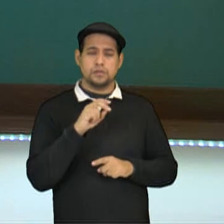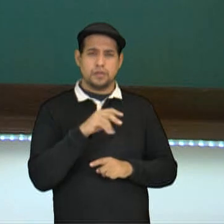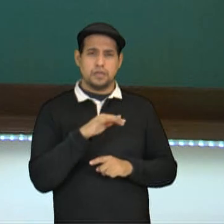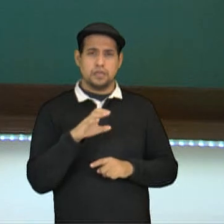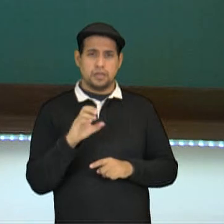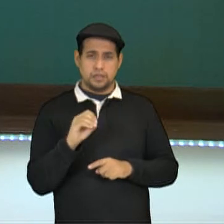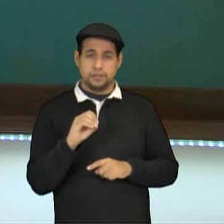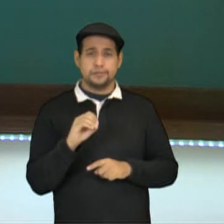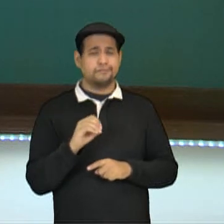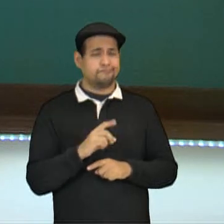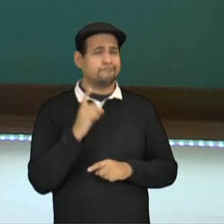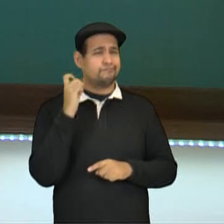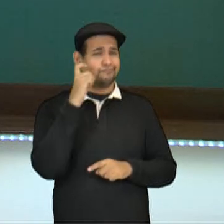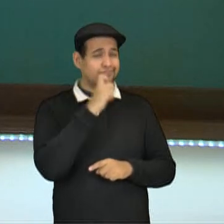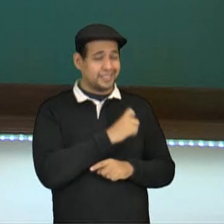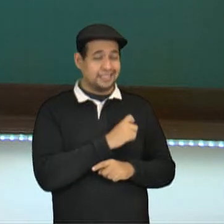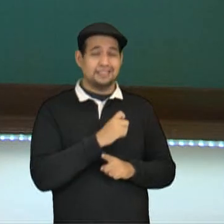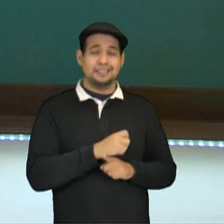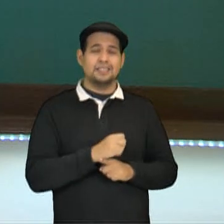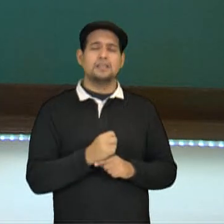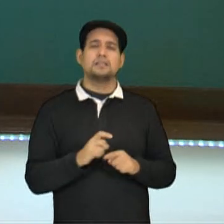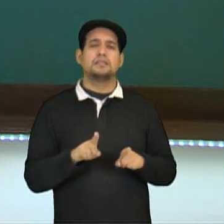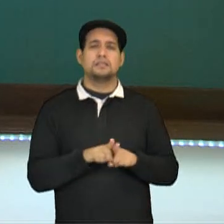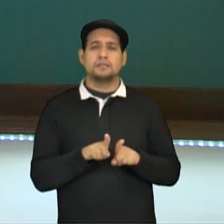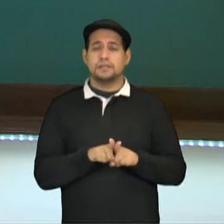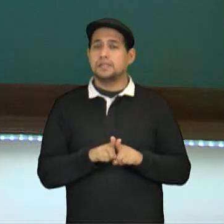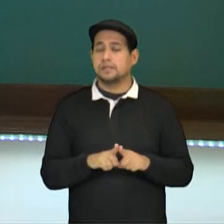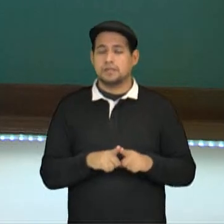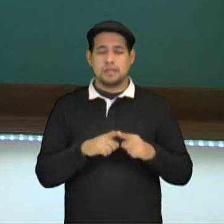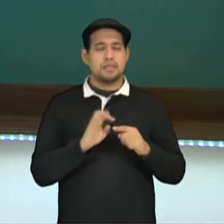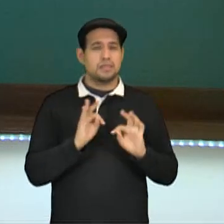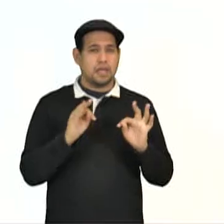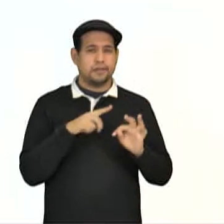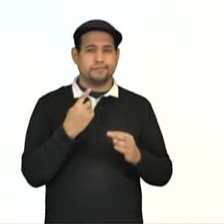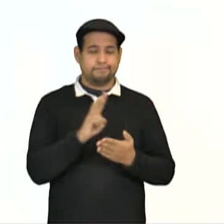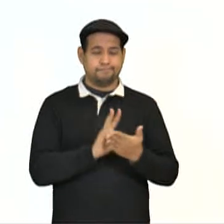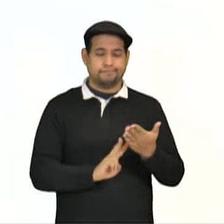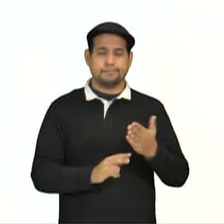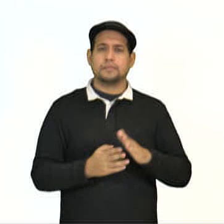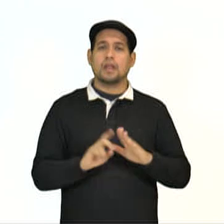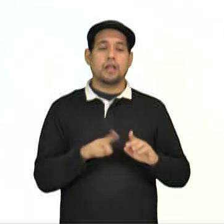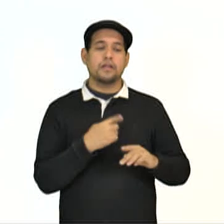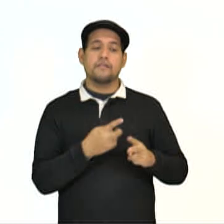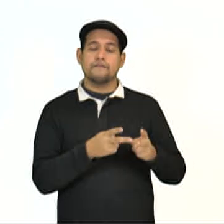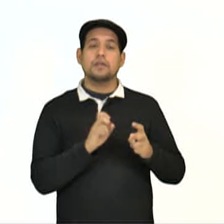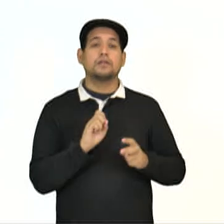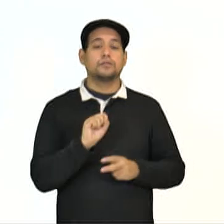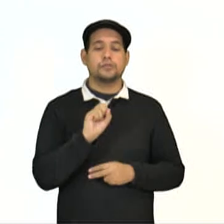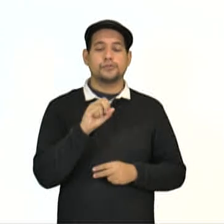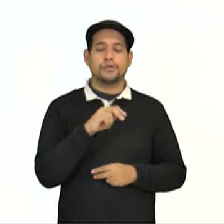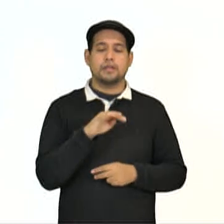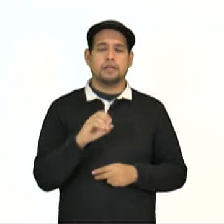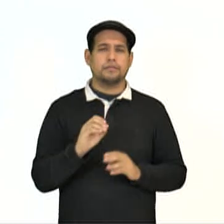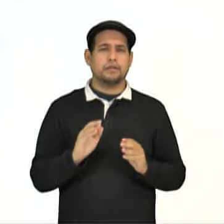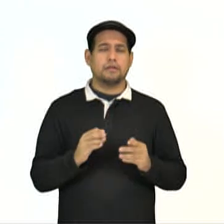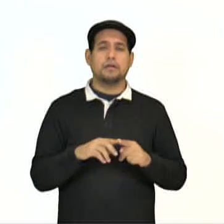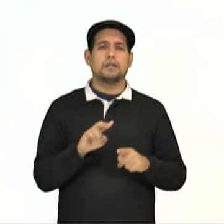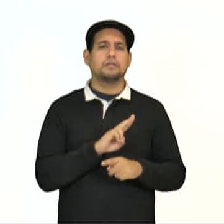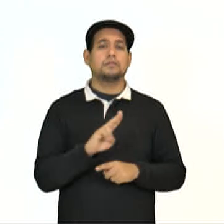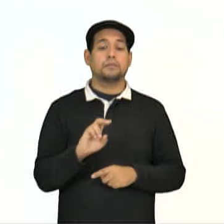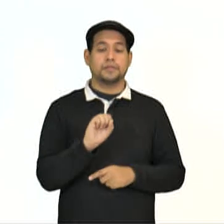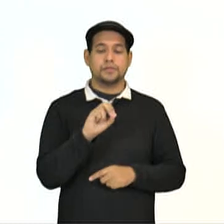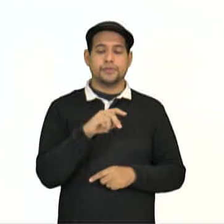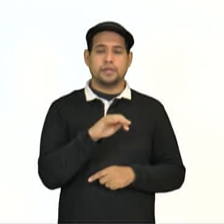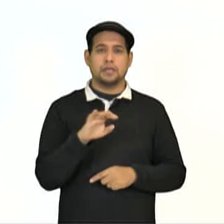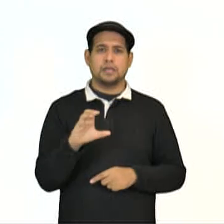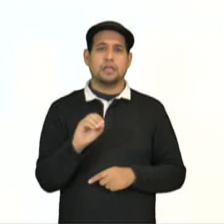poema difícil, técnico que nós acabamos de comentar. Vamos ao soneto dele? Então, se chama